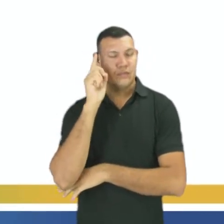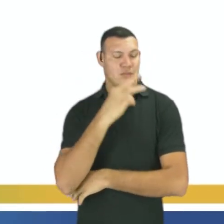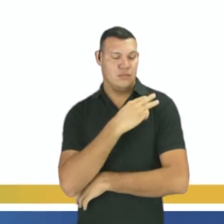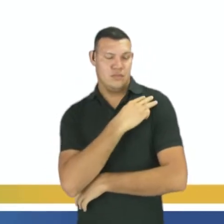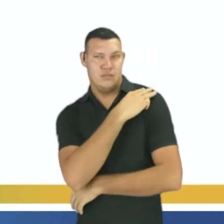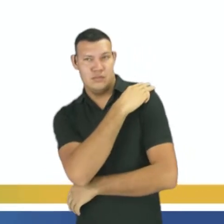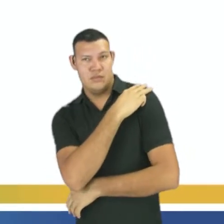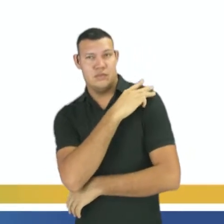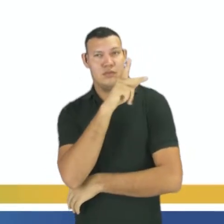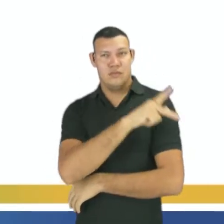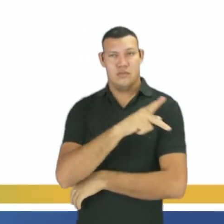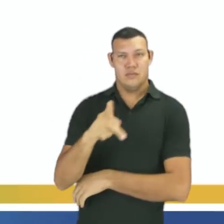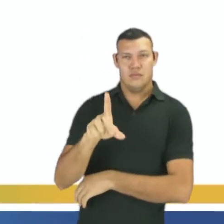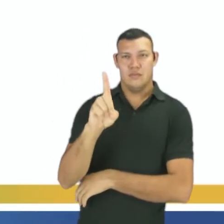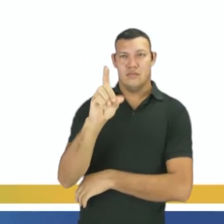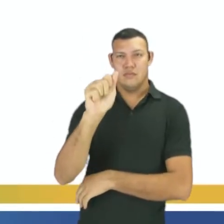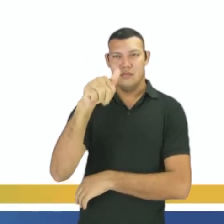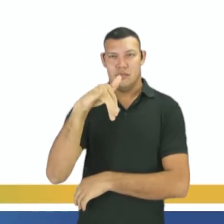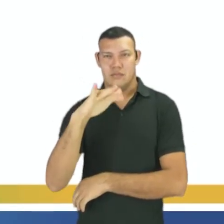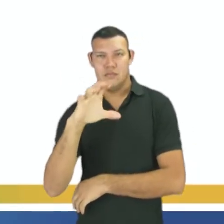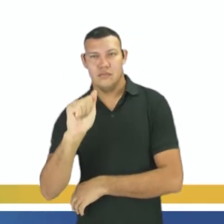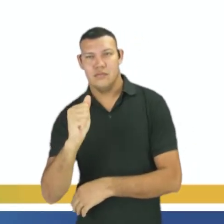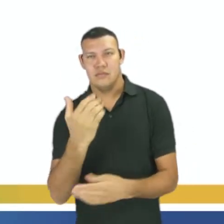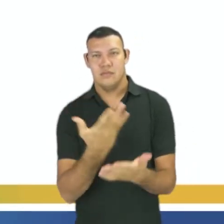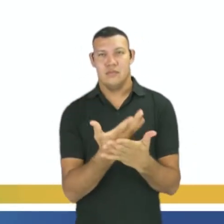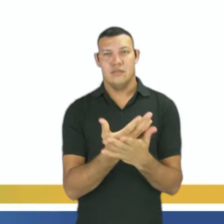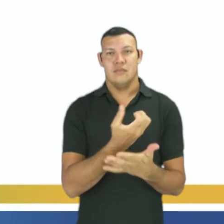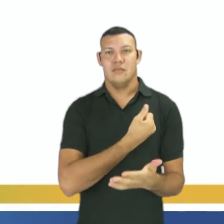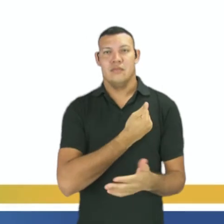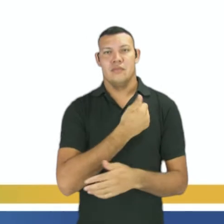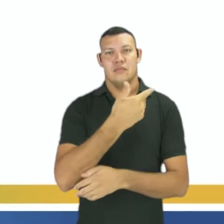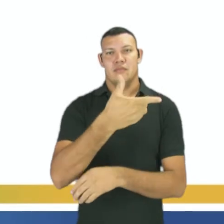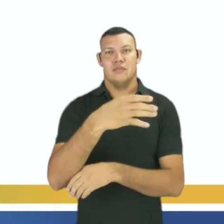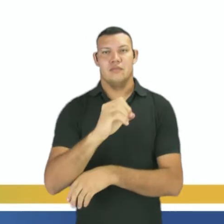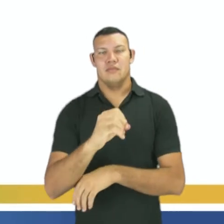professora Daniela e essa é a nossa 20ª aula.